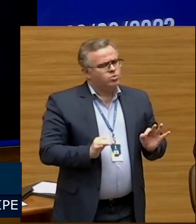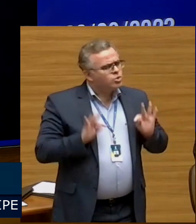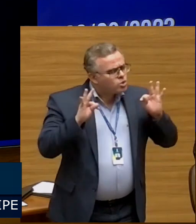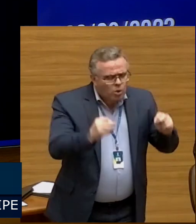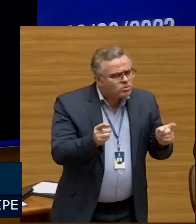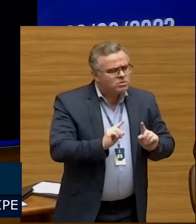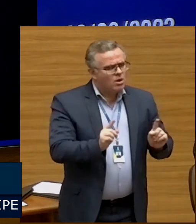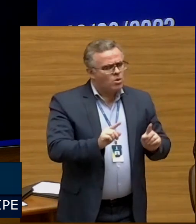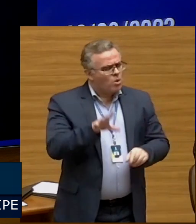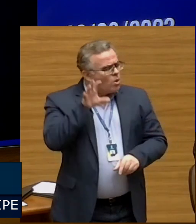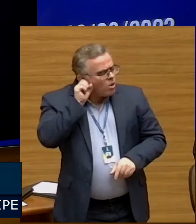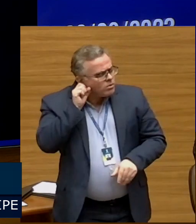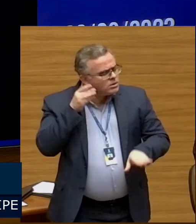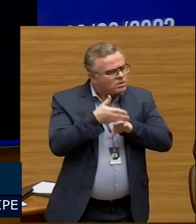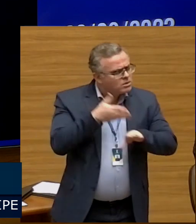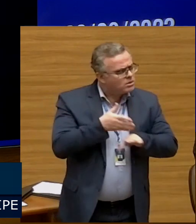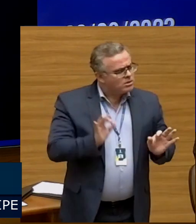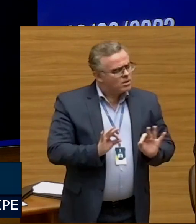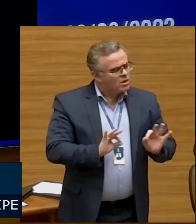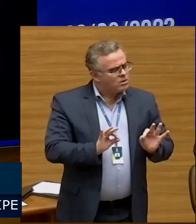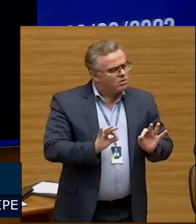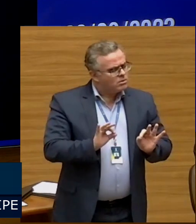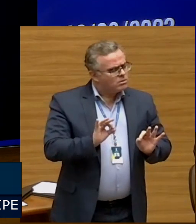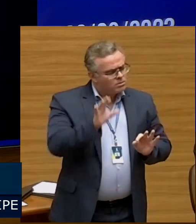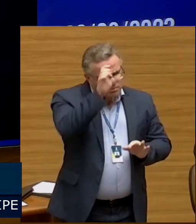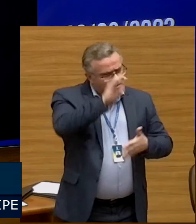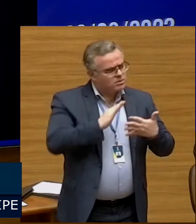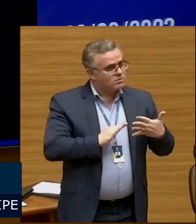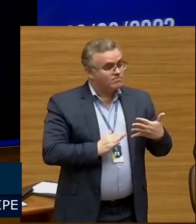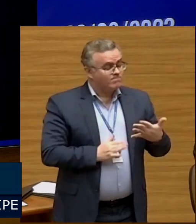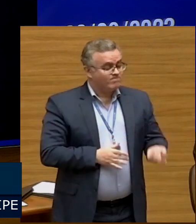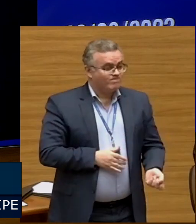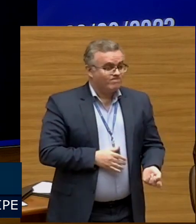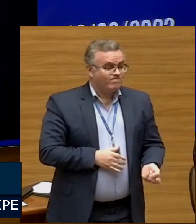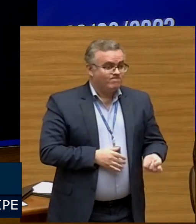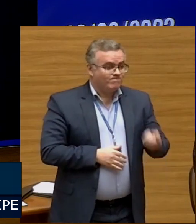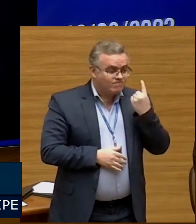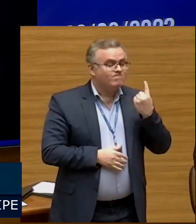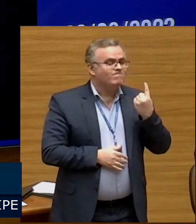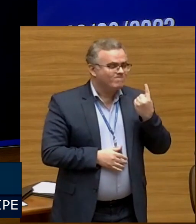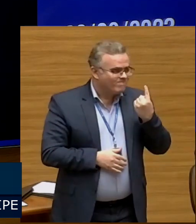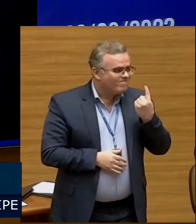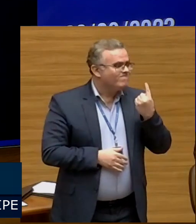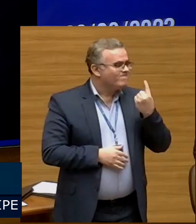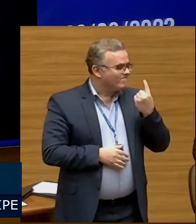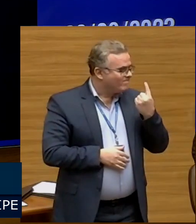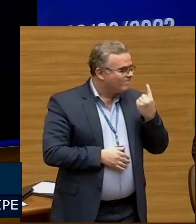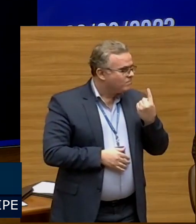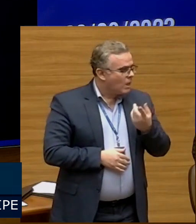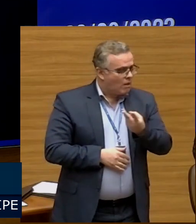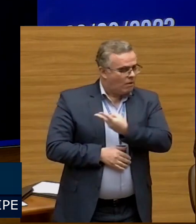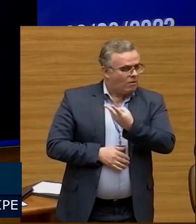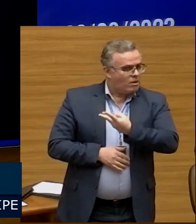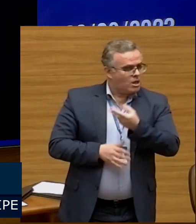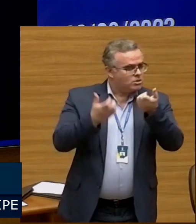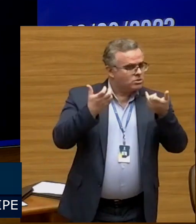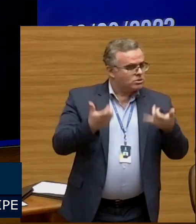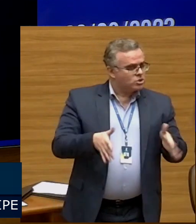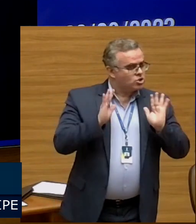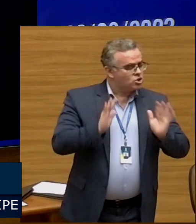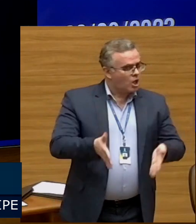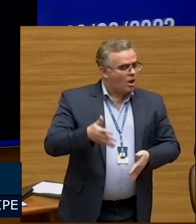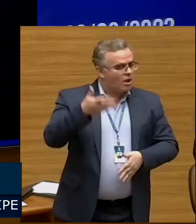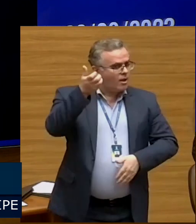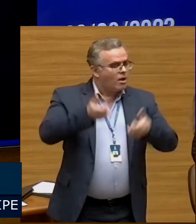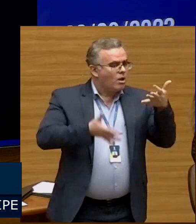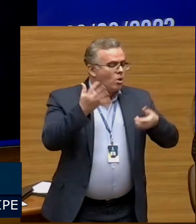também o acesso a aprender Libras. Foi o que os 3 que já falaram aqui, né, se